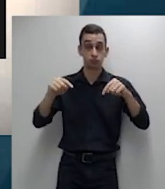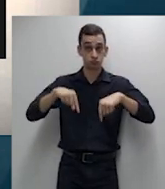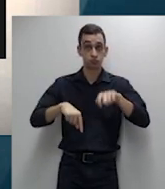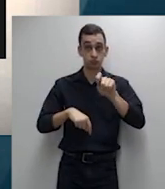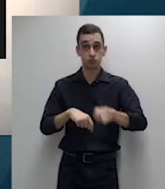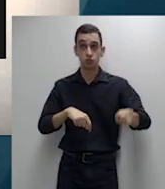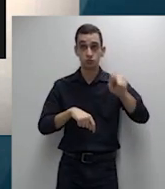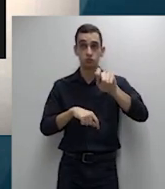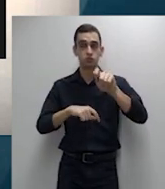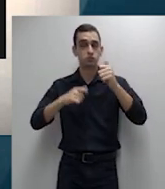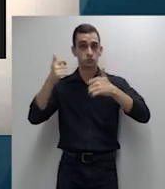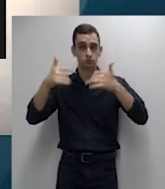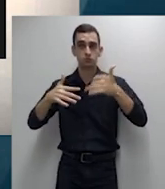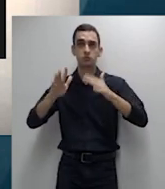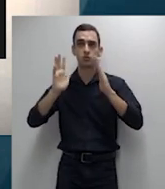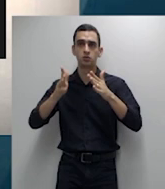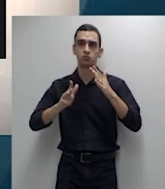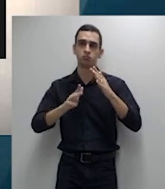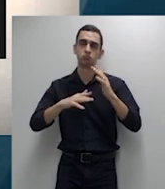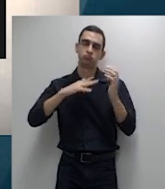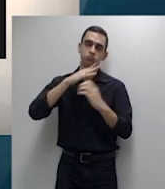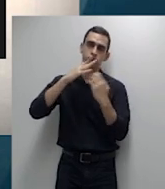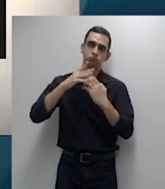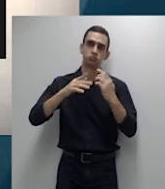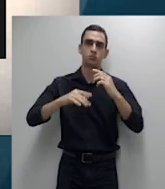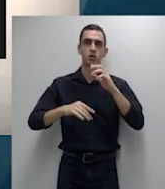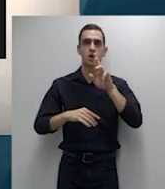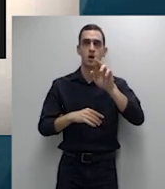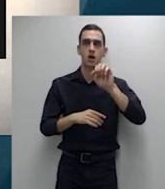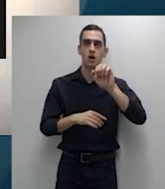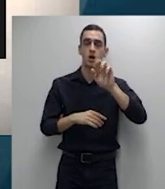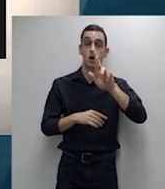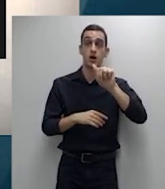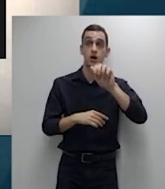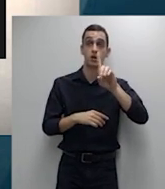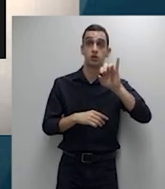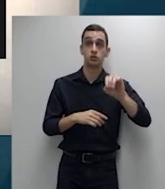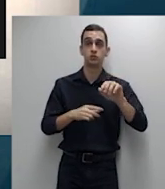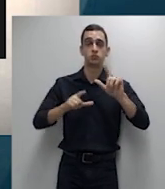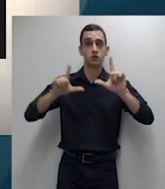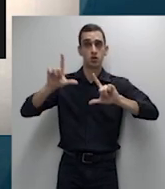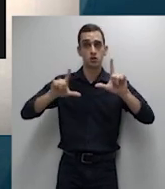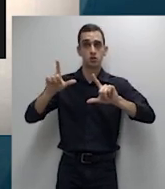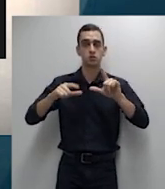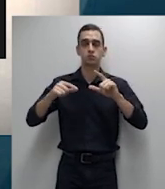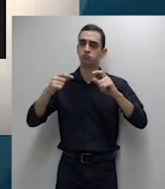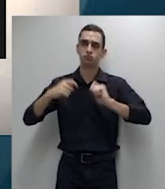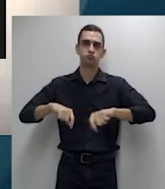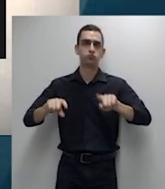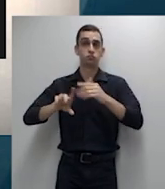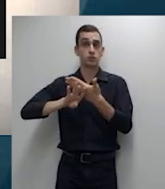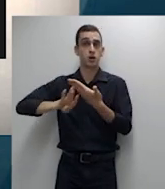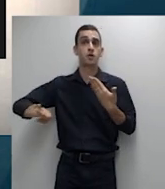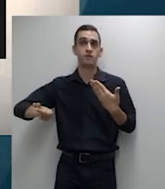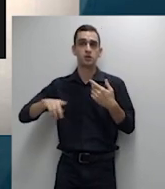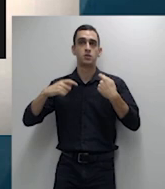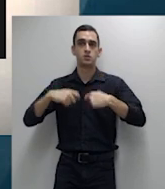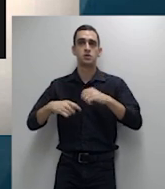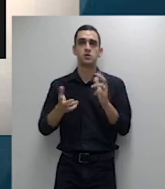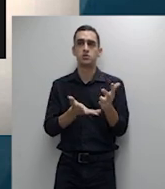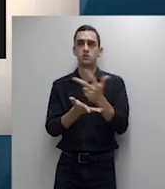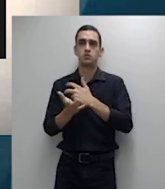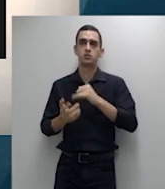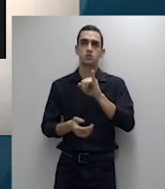representando as empresas de rádio e televisão que deve ser afastada a incidência do ICMS